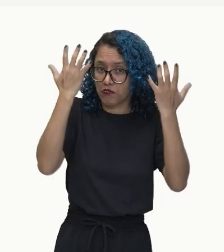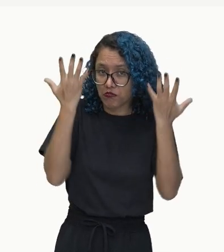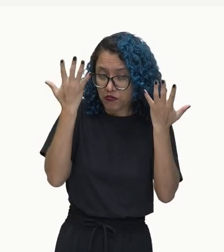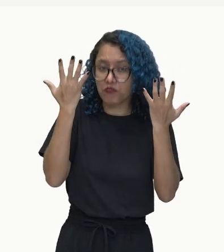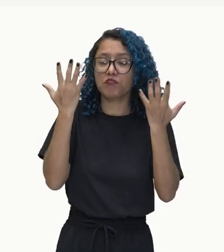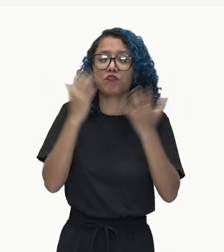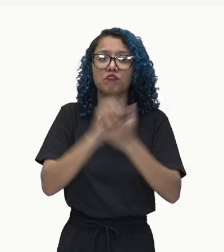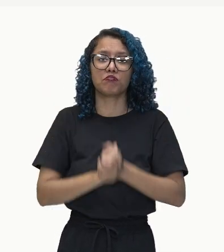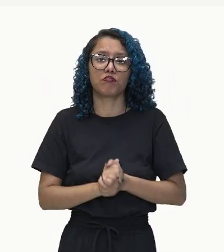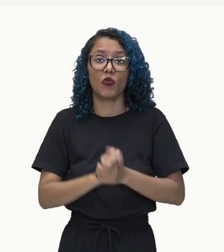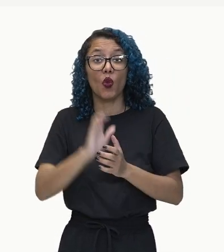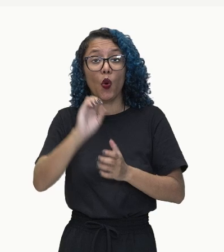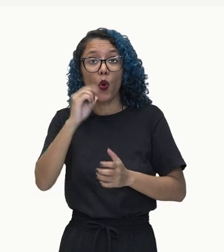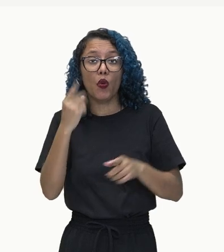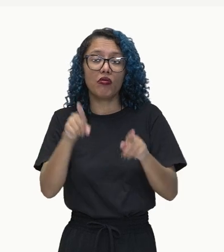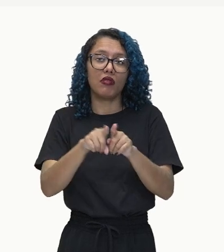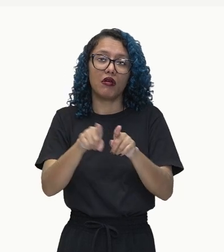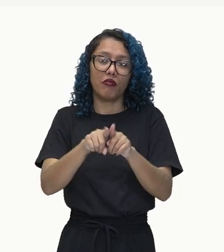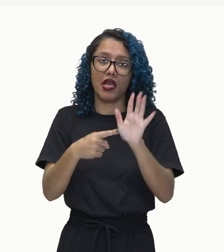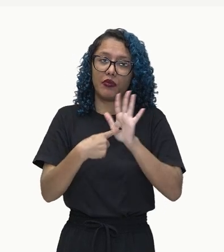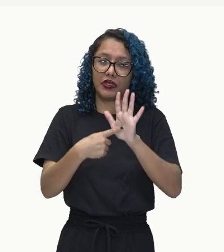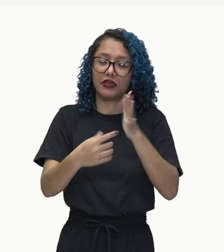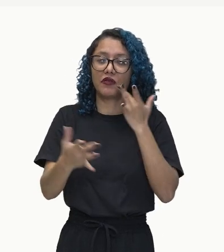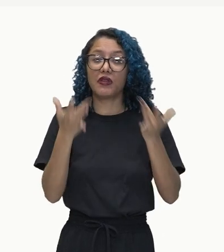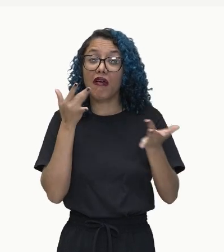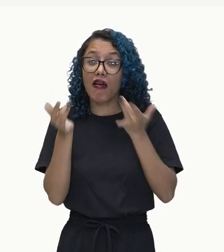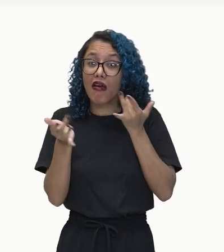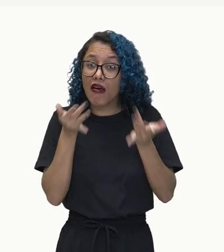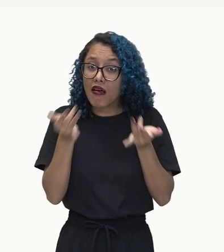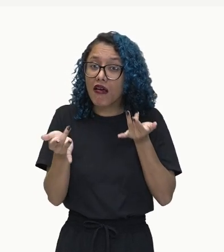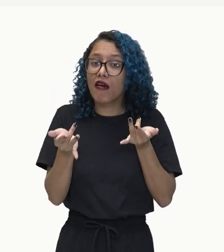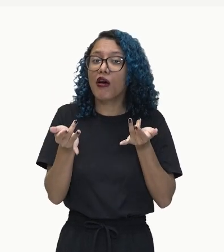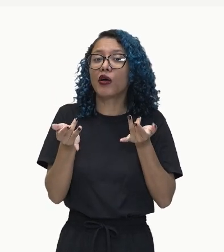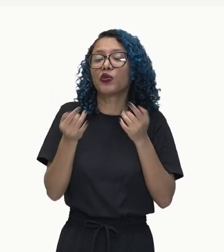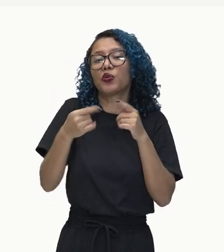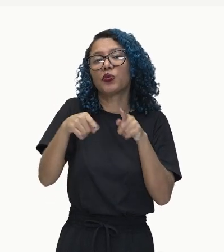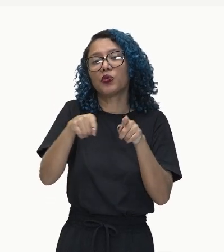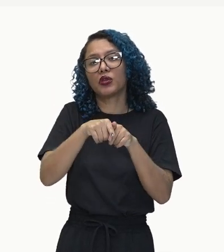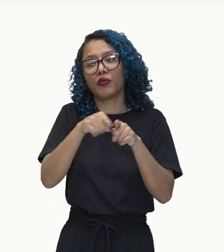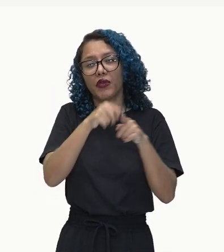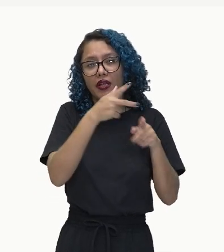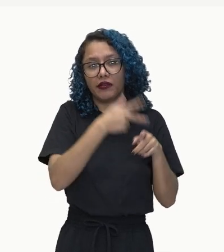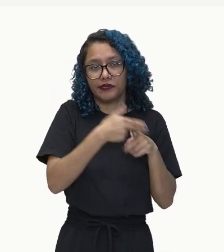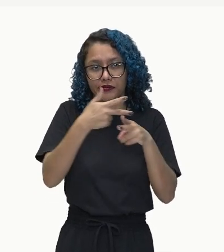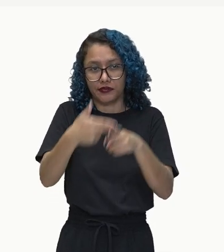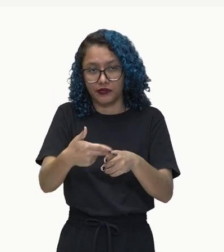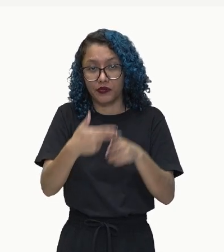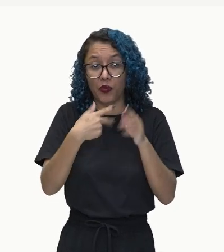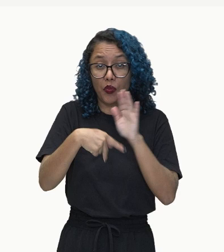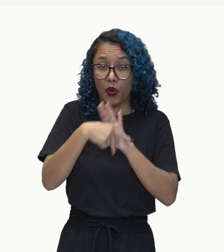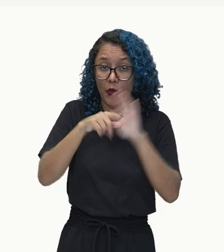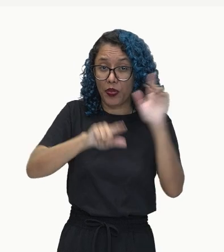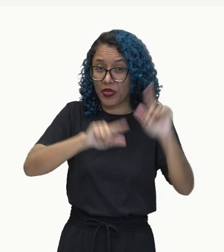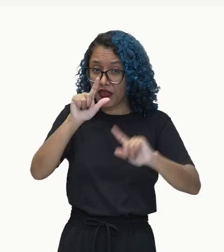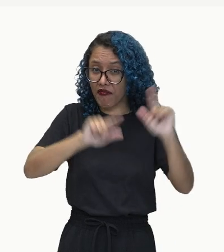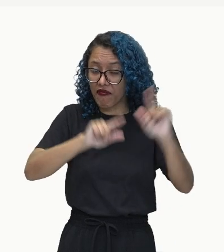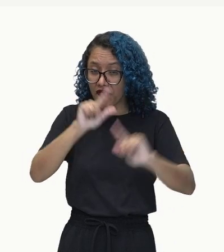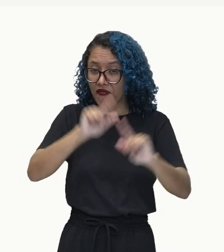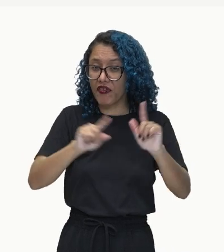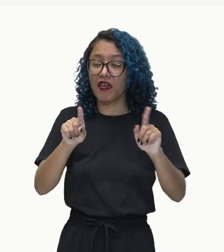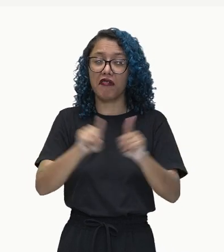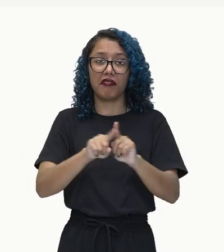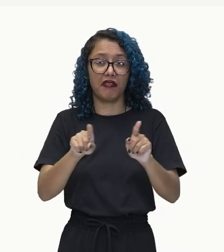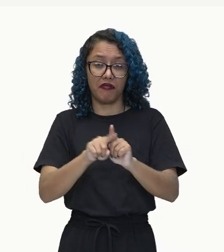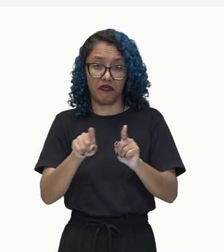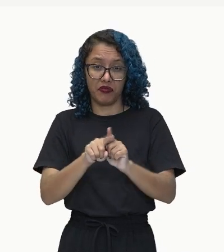dessas peças teatrais também, né? Séries de TV, quando vai iniciar uma série nova de